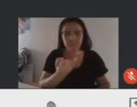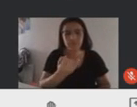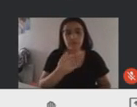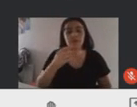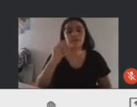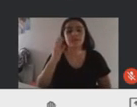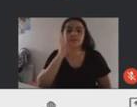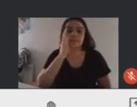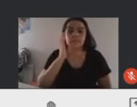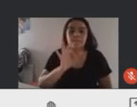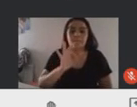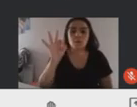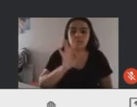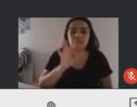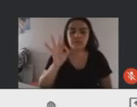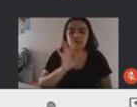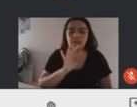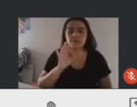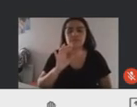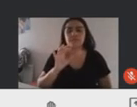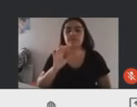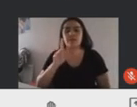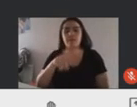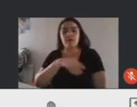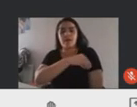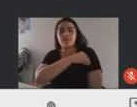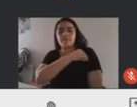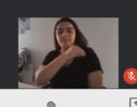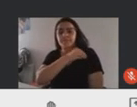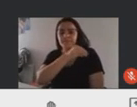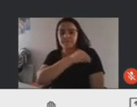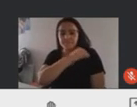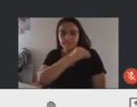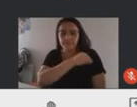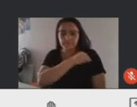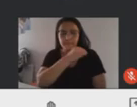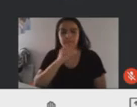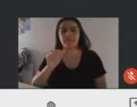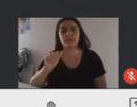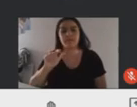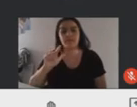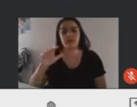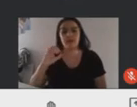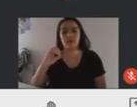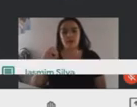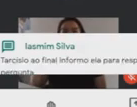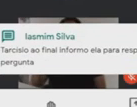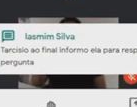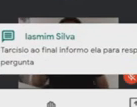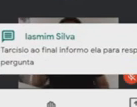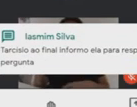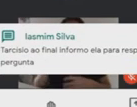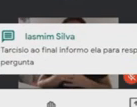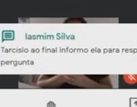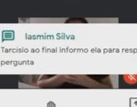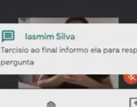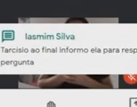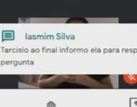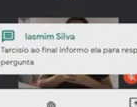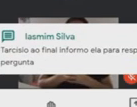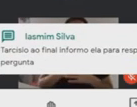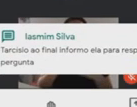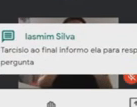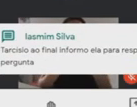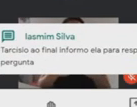da porcentagem de álcool no álcool gel. Tá, então, a ideia era ter e aí nós usamos